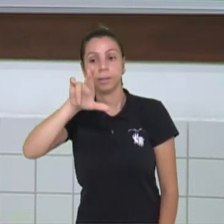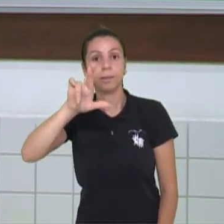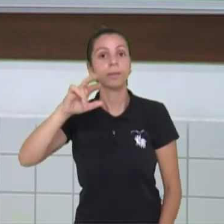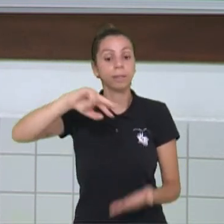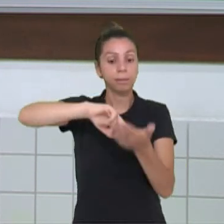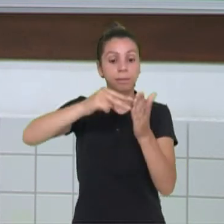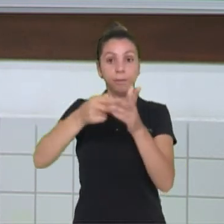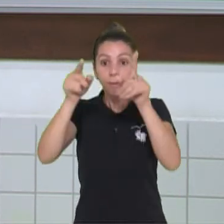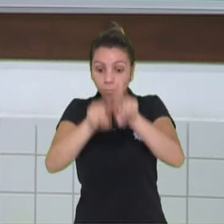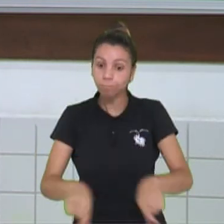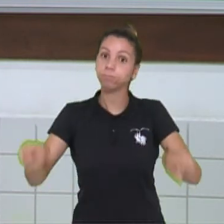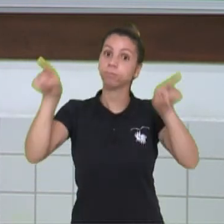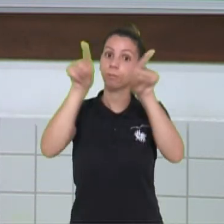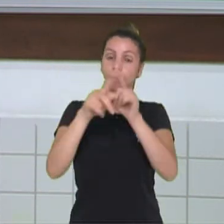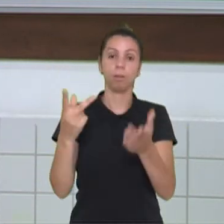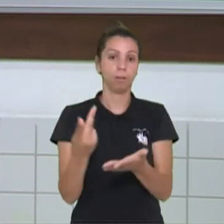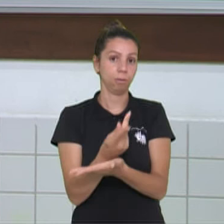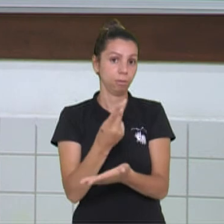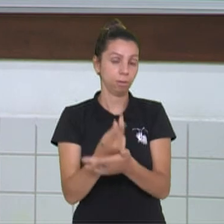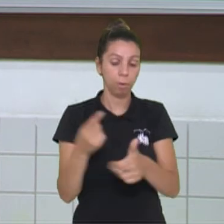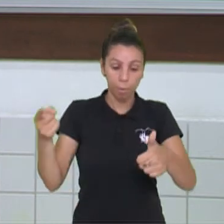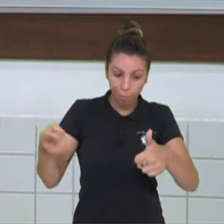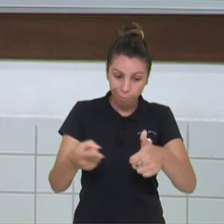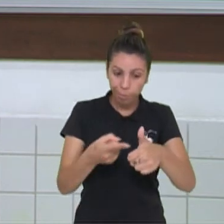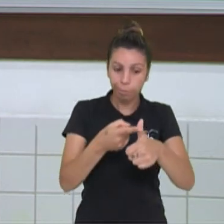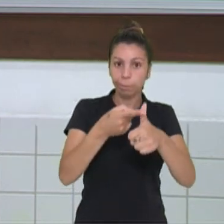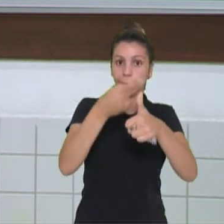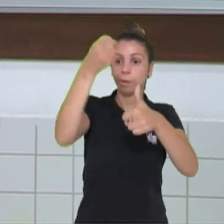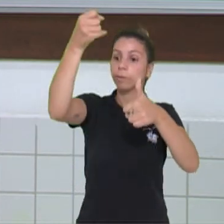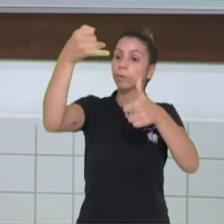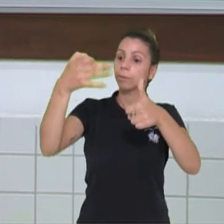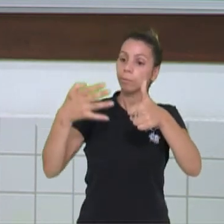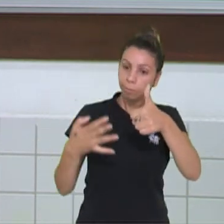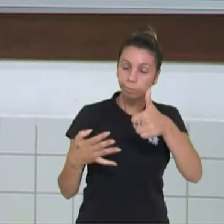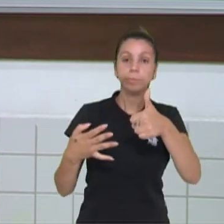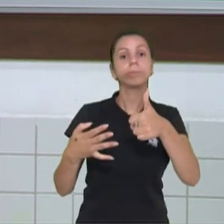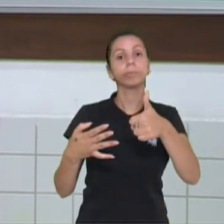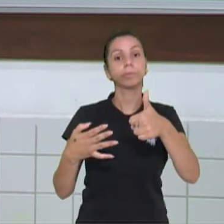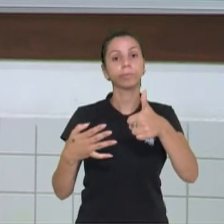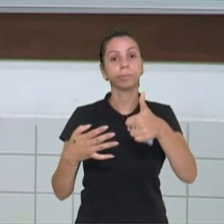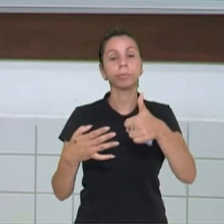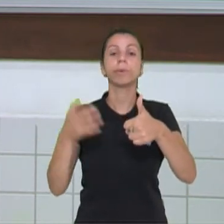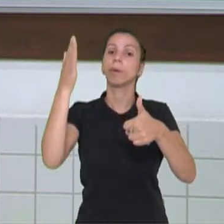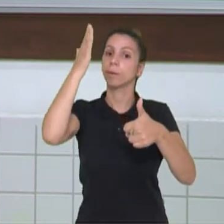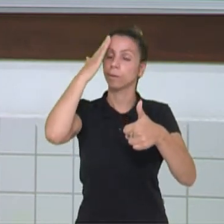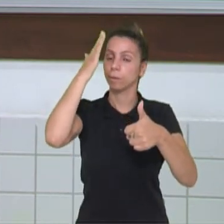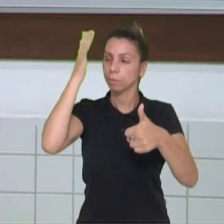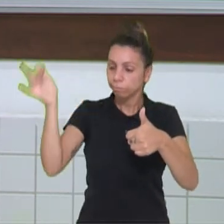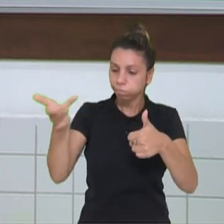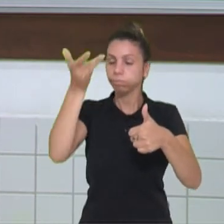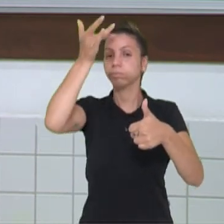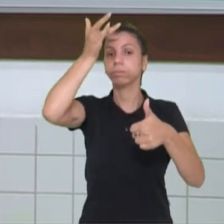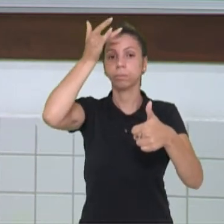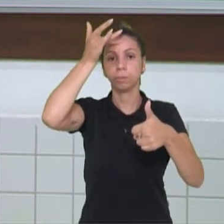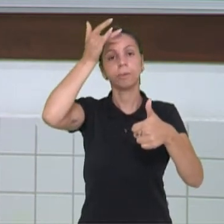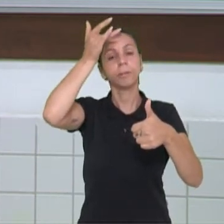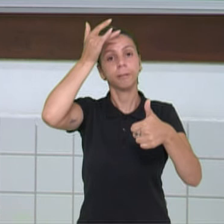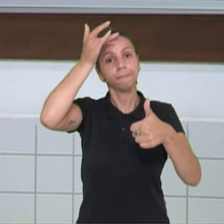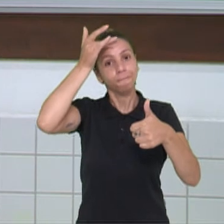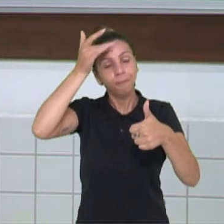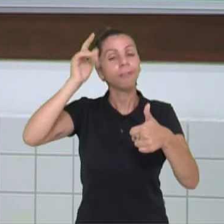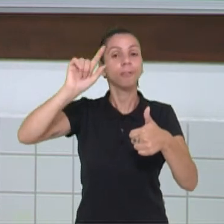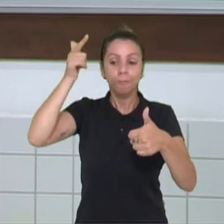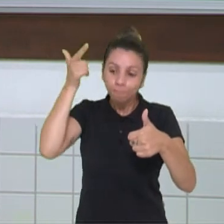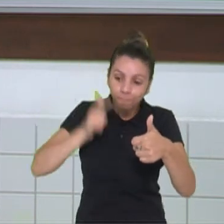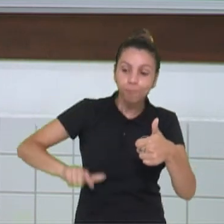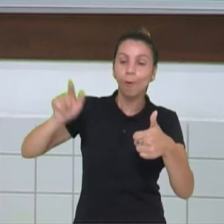lá o primeiro passo foi a explicação. Você sabe qual foi a regra. Se você já sabe qual foi a regra e comete o